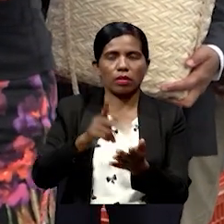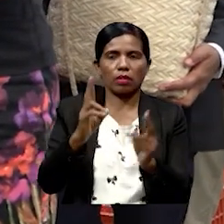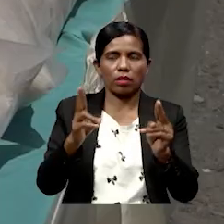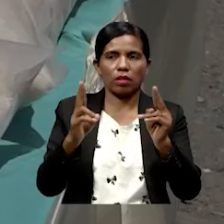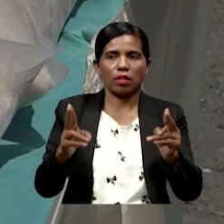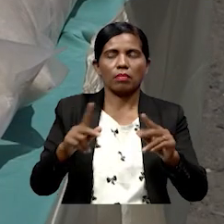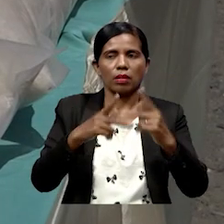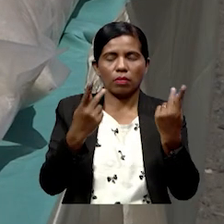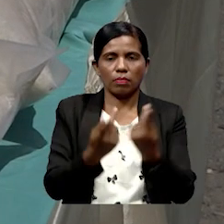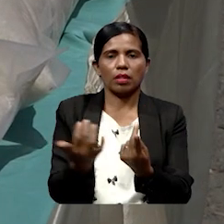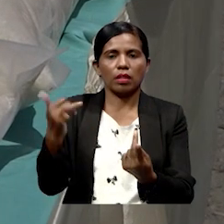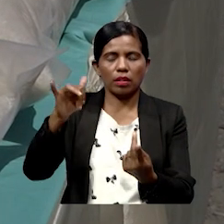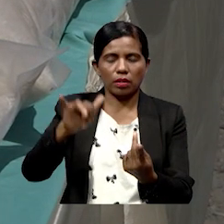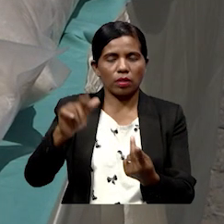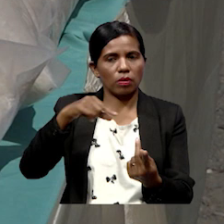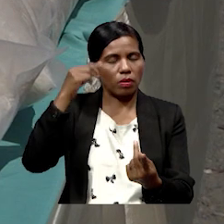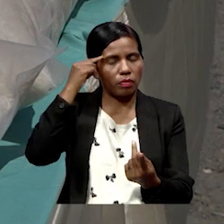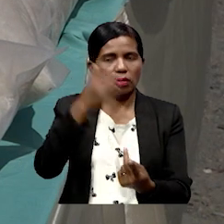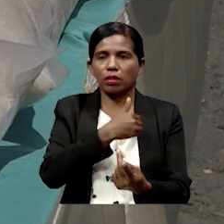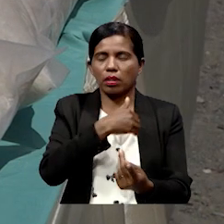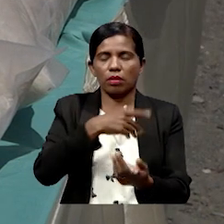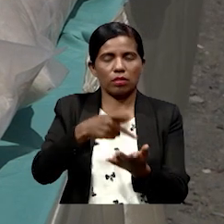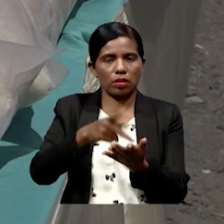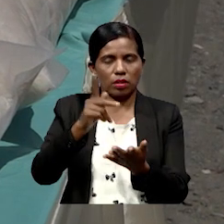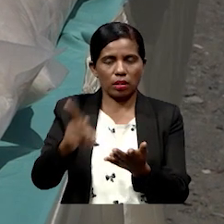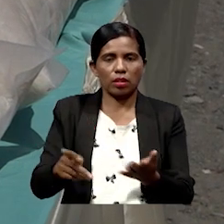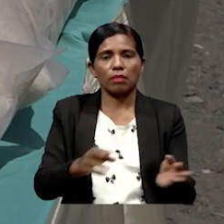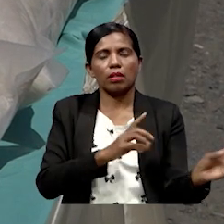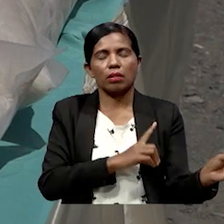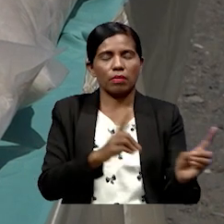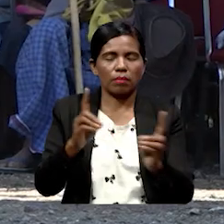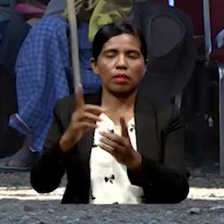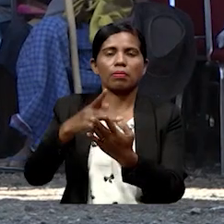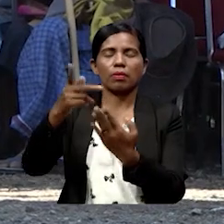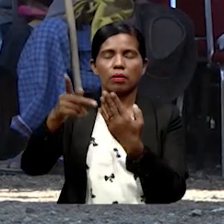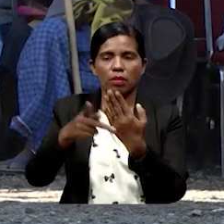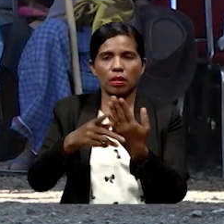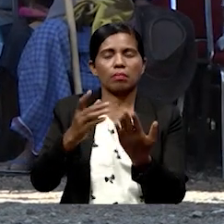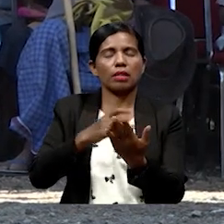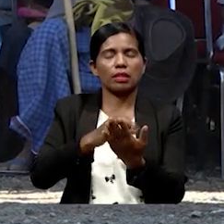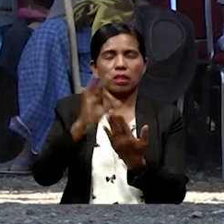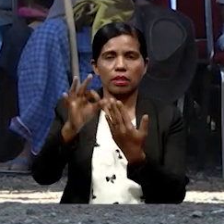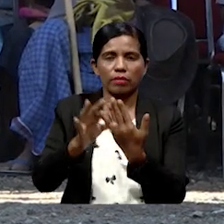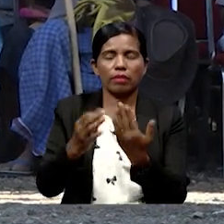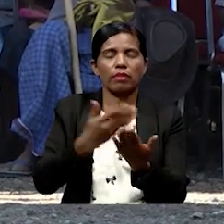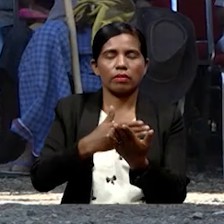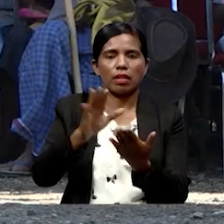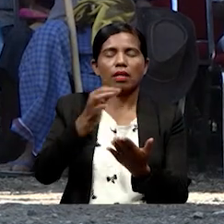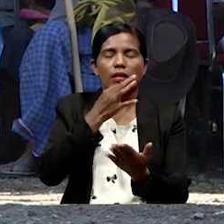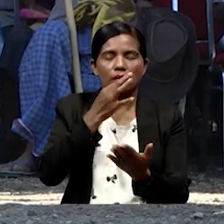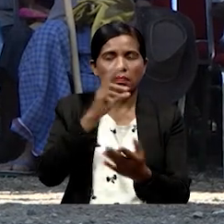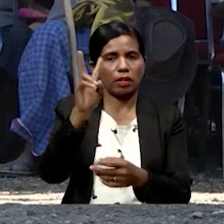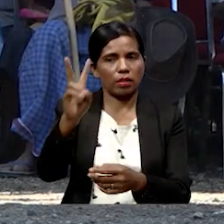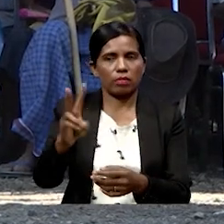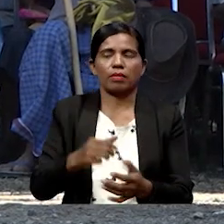uluk ba companhia sira, nebe governo sedauk selu. Molok implementa programa cesta básica, fase da rua. Nain ba companhia